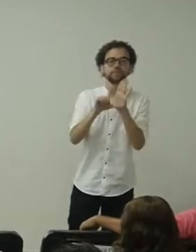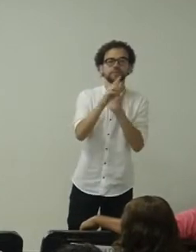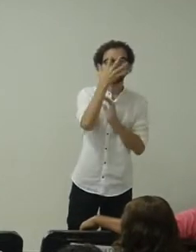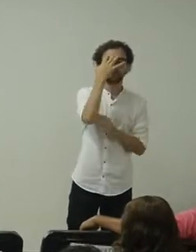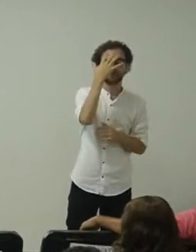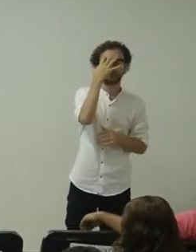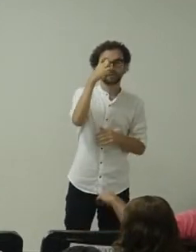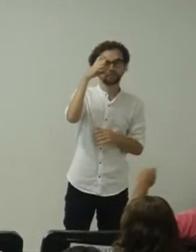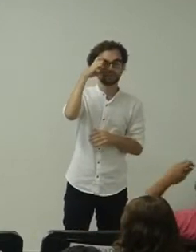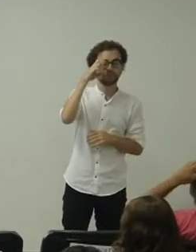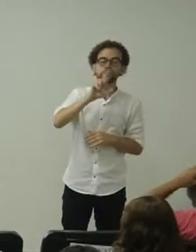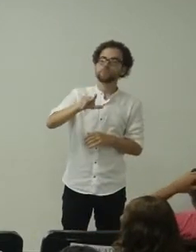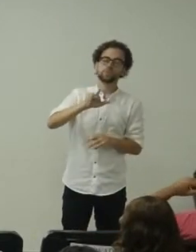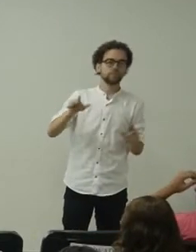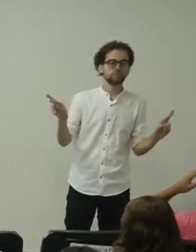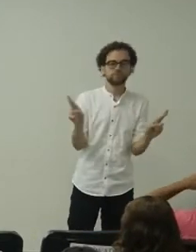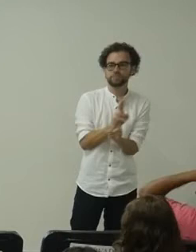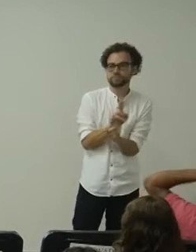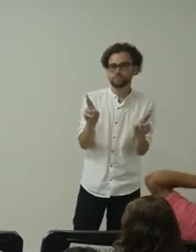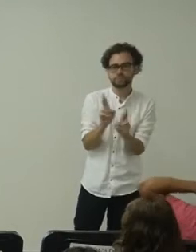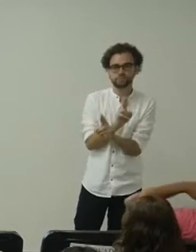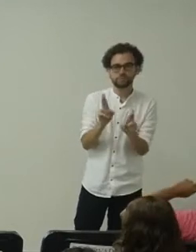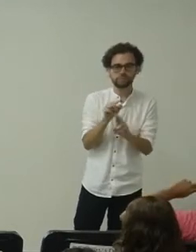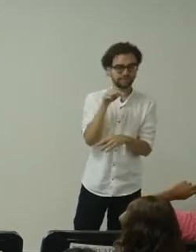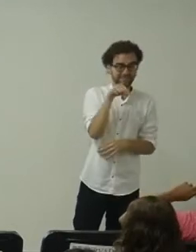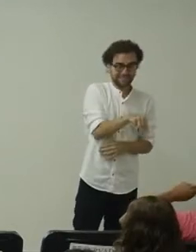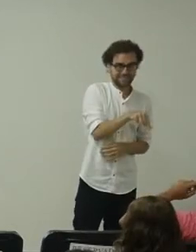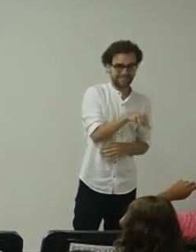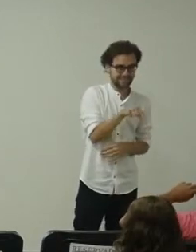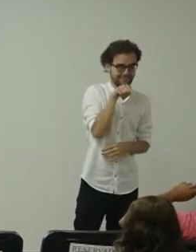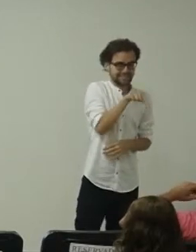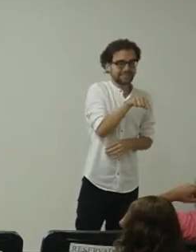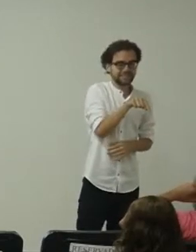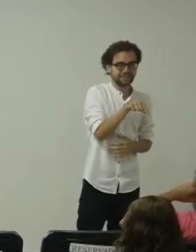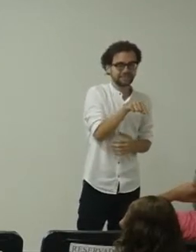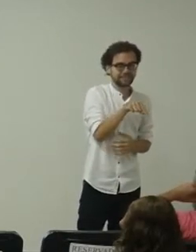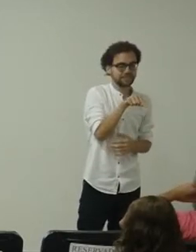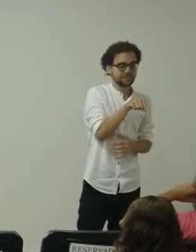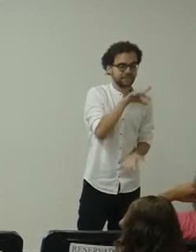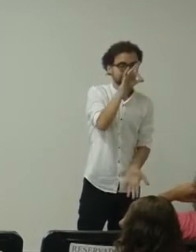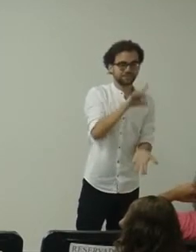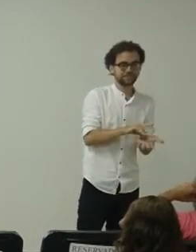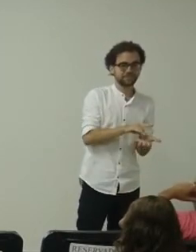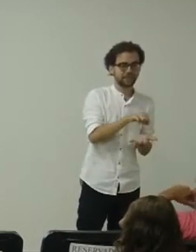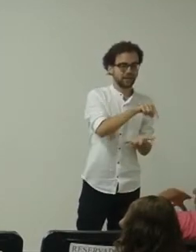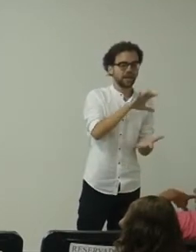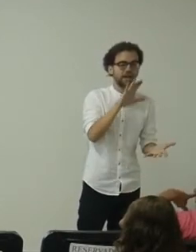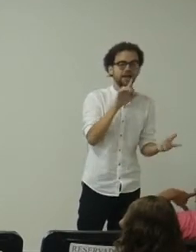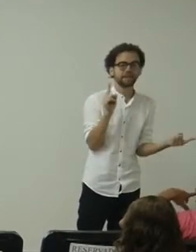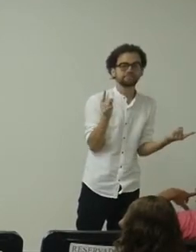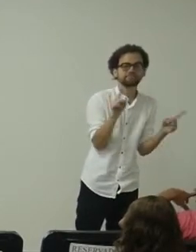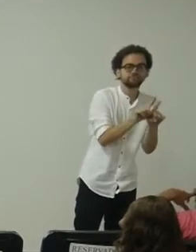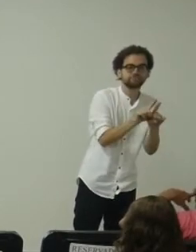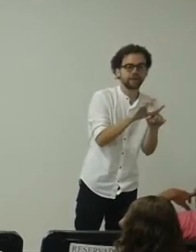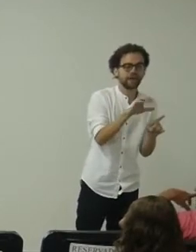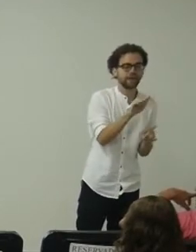Não são relacionamentos que estão ali, nesse exato momento, socialmente reconhecidos como um casal.